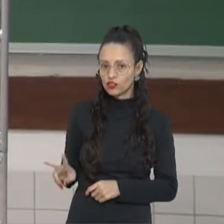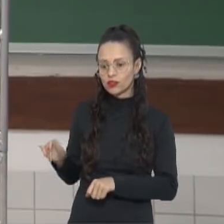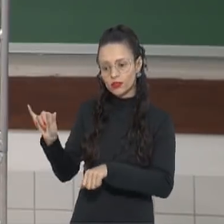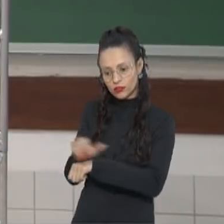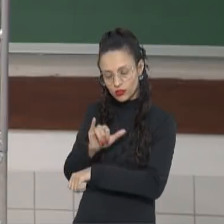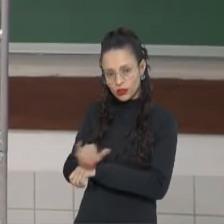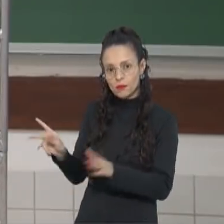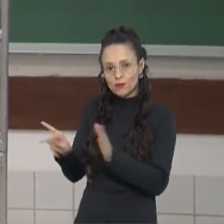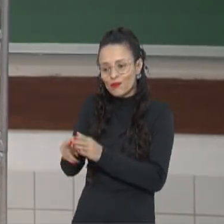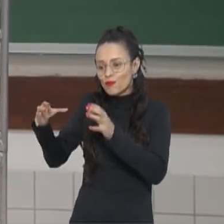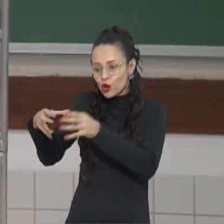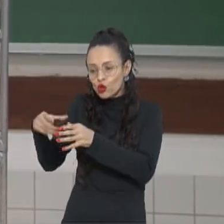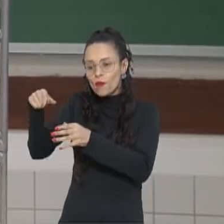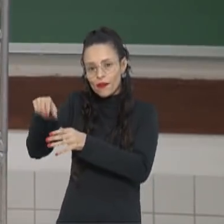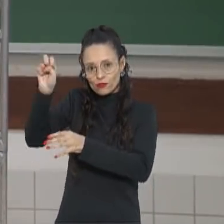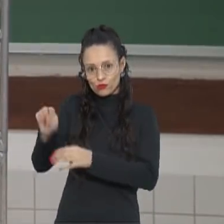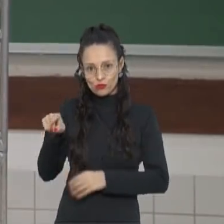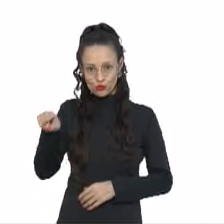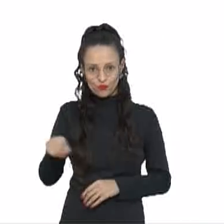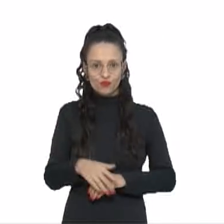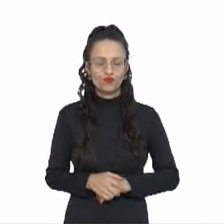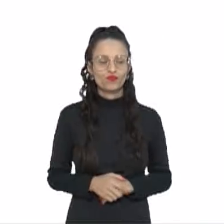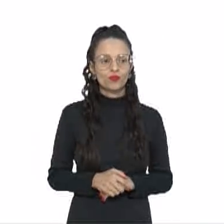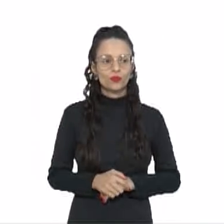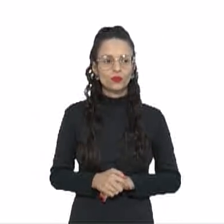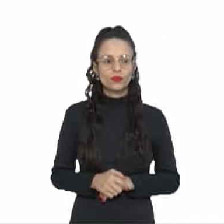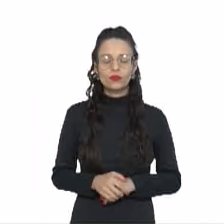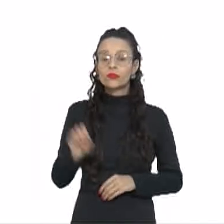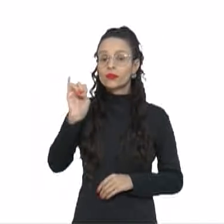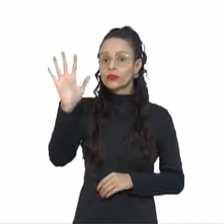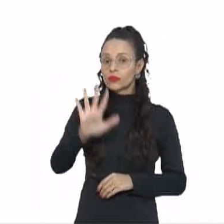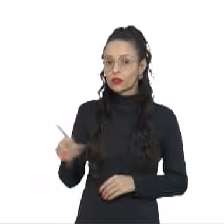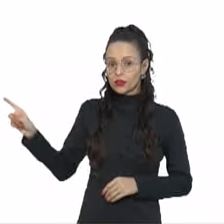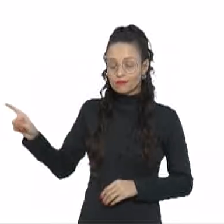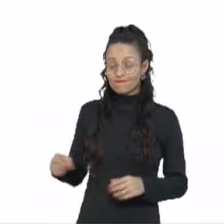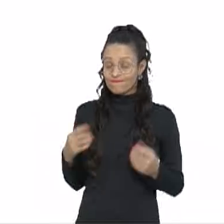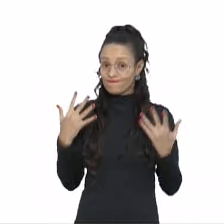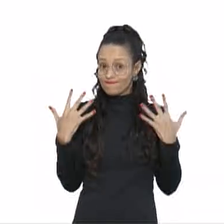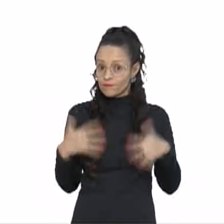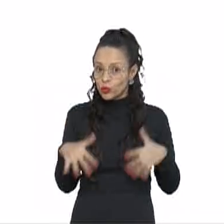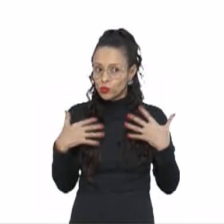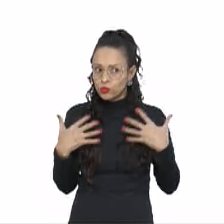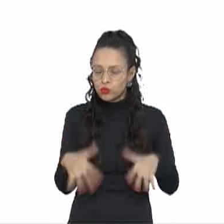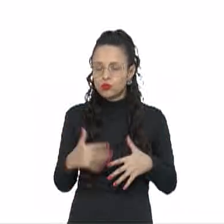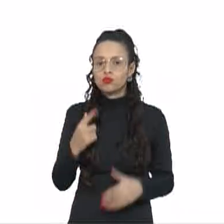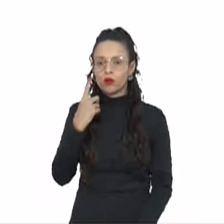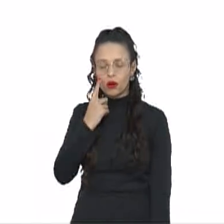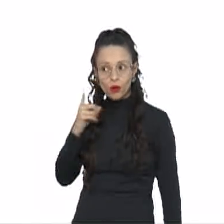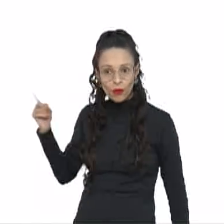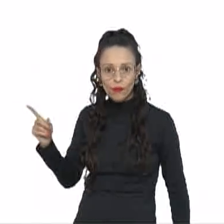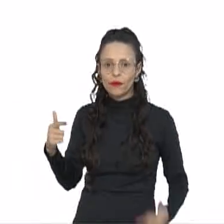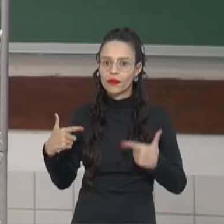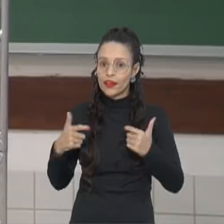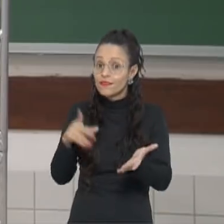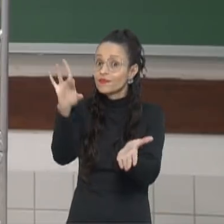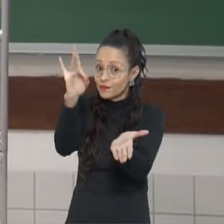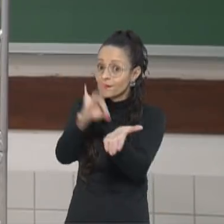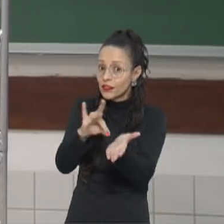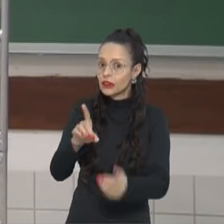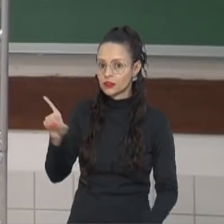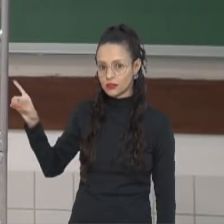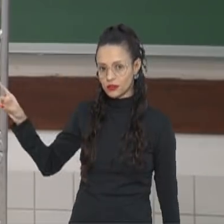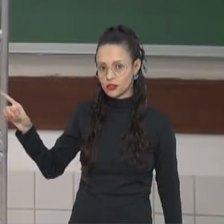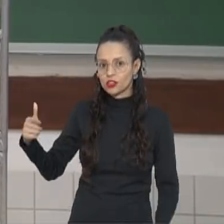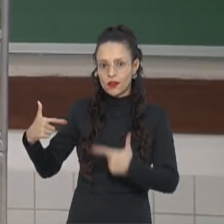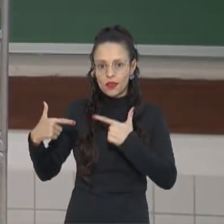pelos Vietcongs. Aqui você tem uma imagem que é muito forte, quando a gente fala de guerra, é uma foto real da Guerra